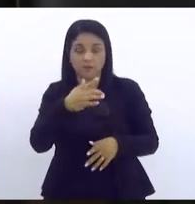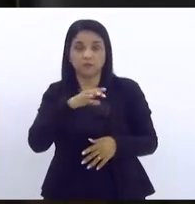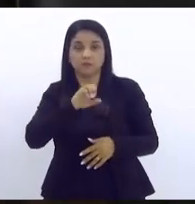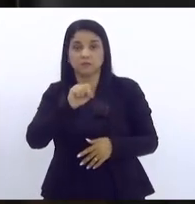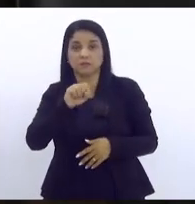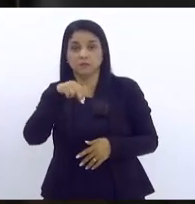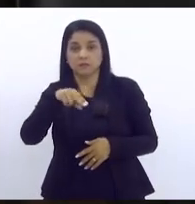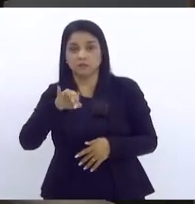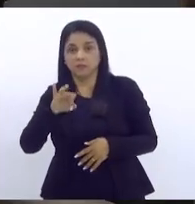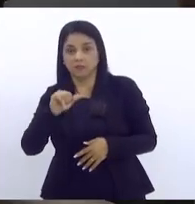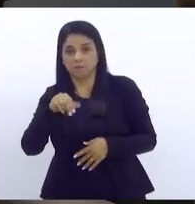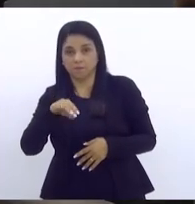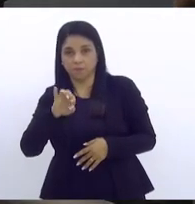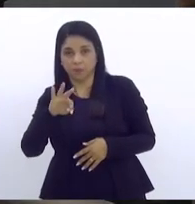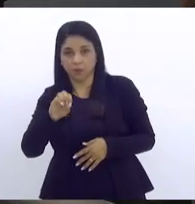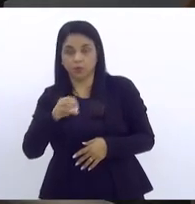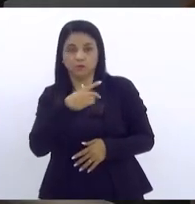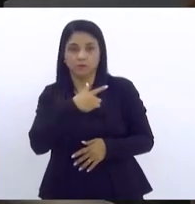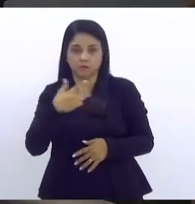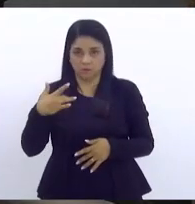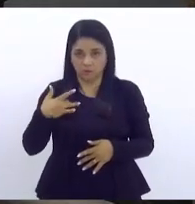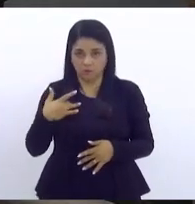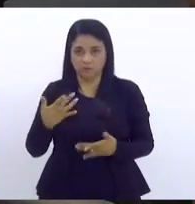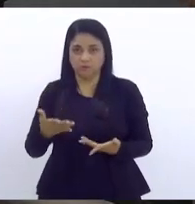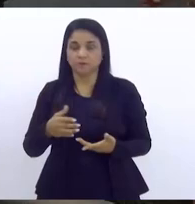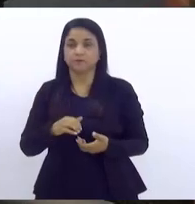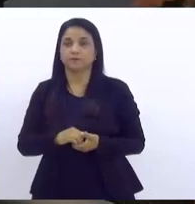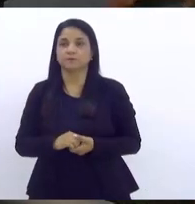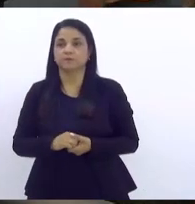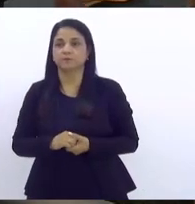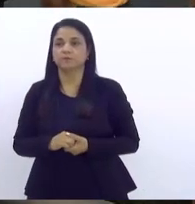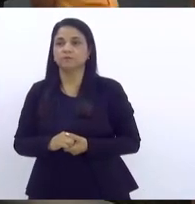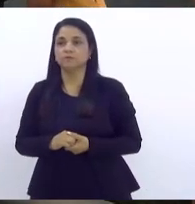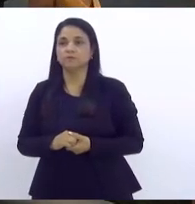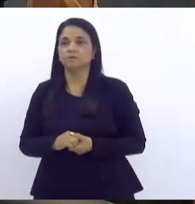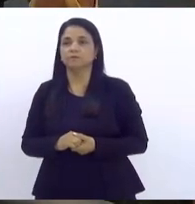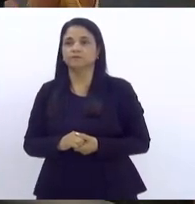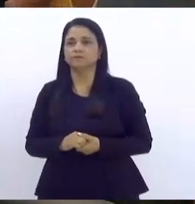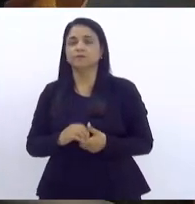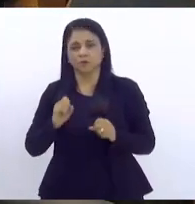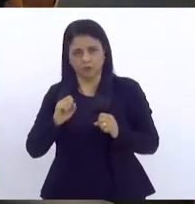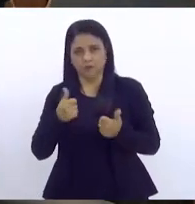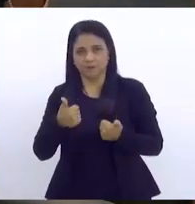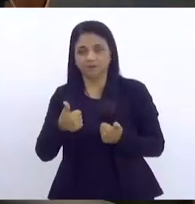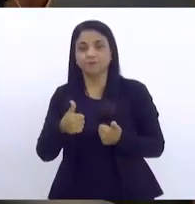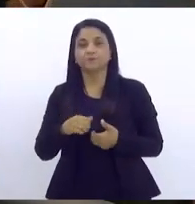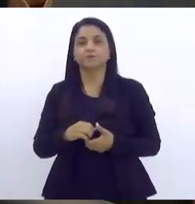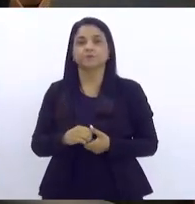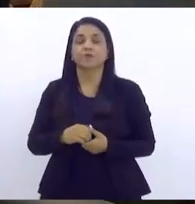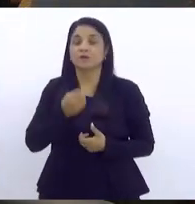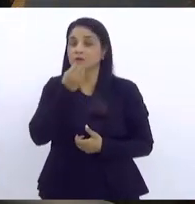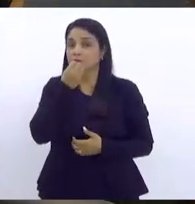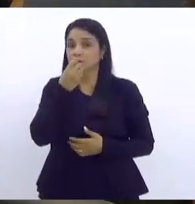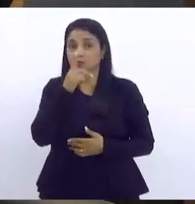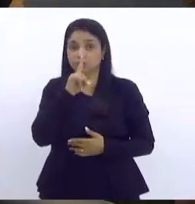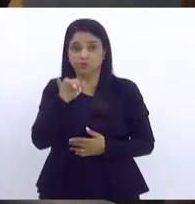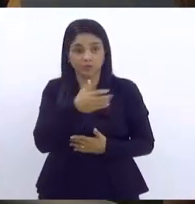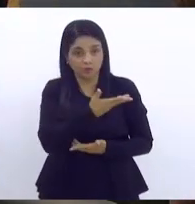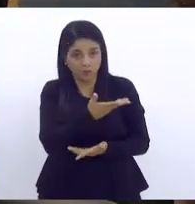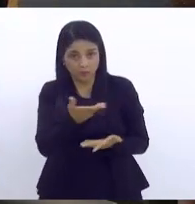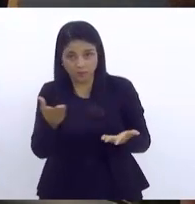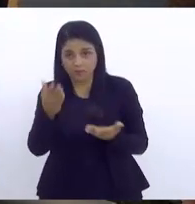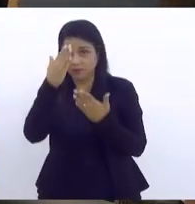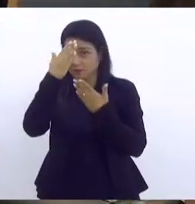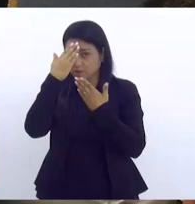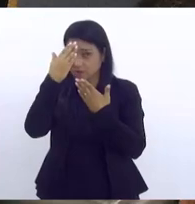saúde deixa eu Funcionando aqui não foi tá Oi tá eh bom bom dia a todos eu queria